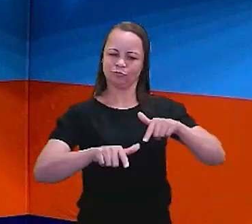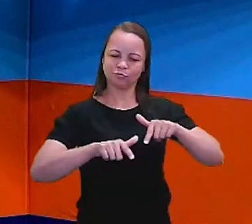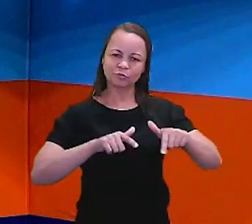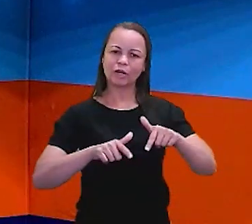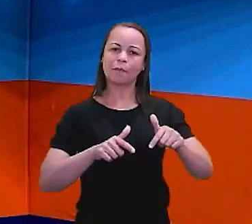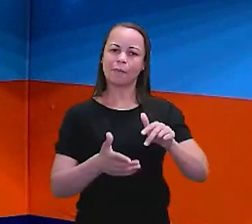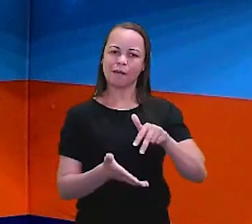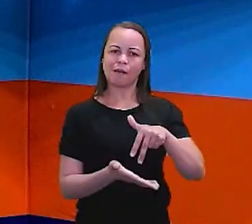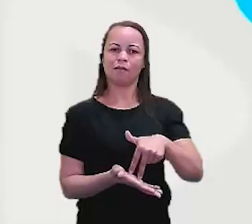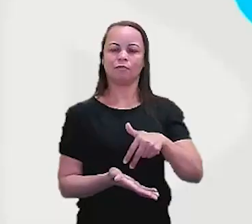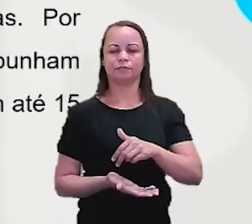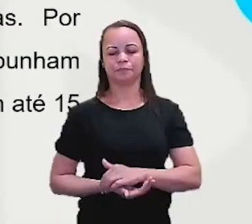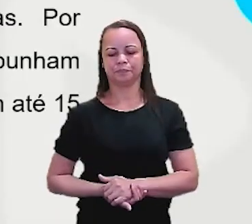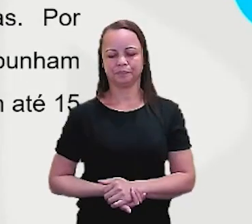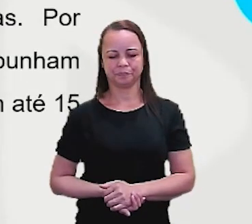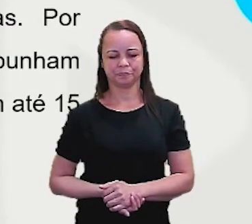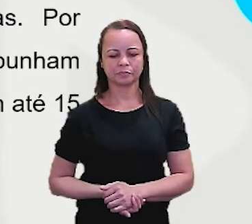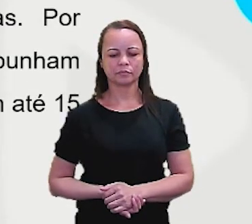isso.